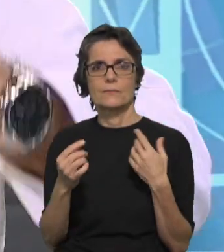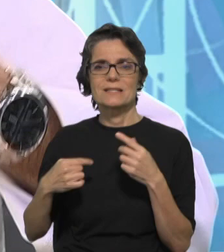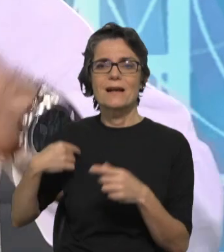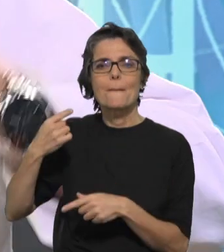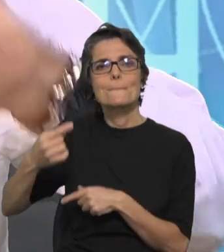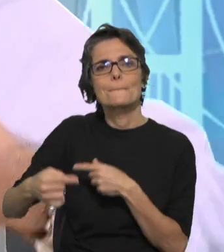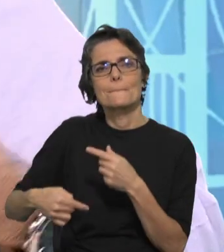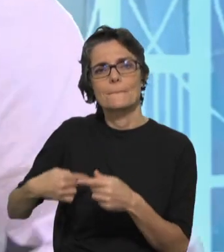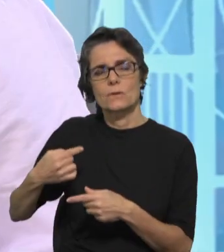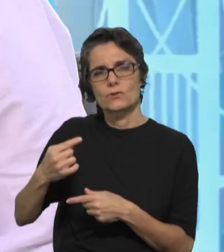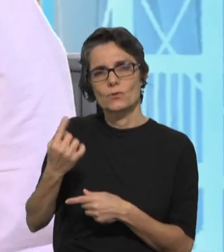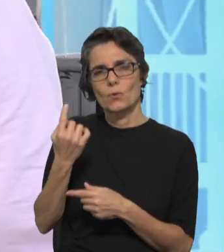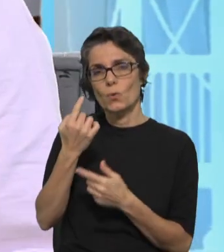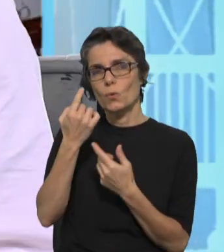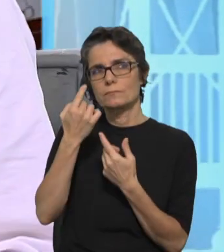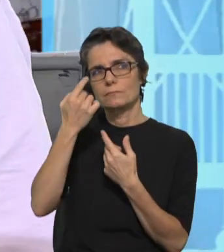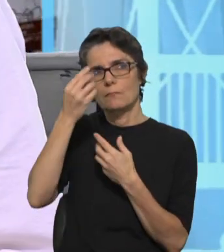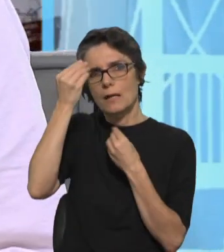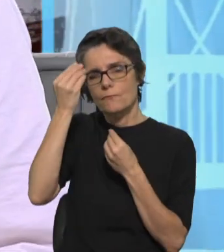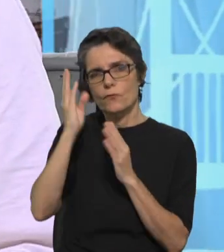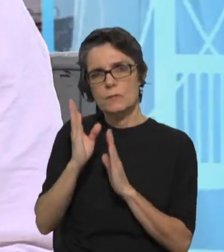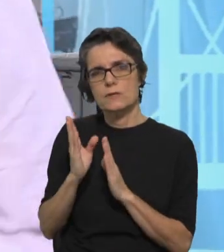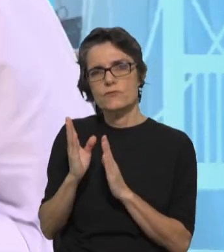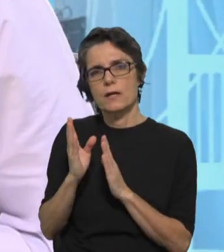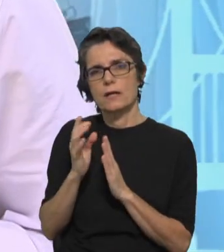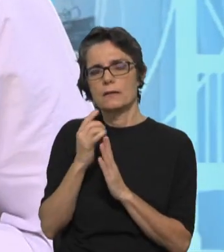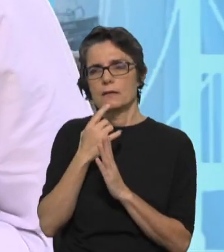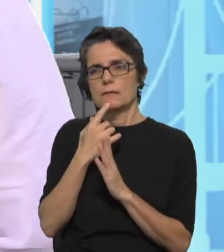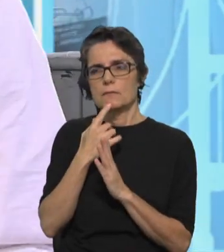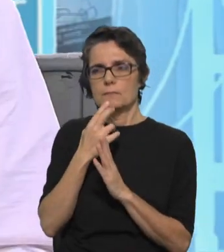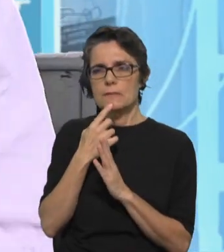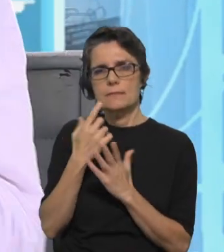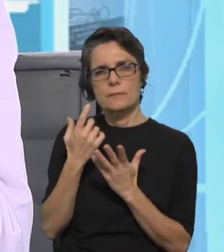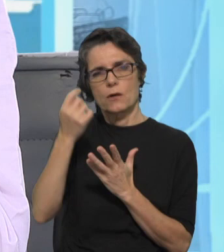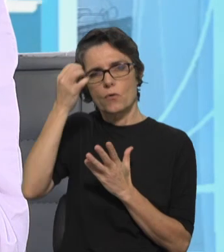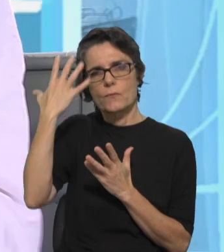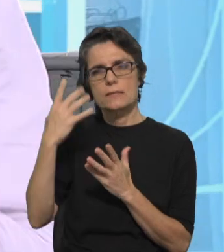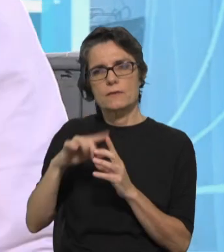com mais educação sentiu. Acho que isso ainda aplica-se, até para mim, enquanto...